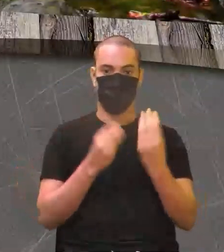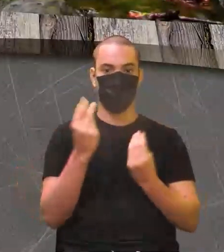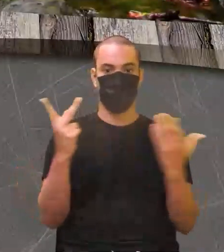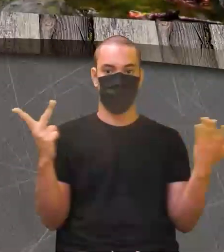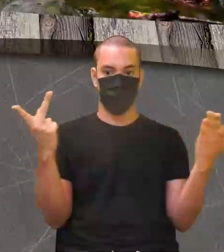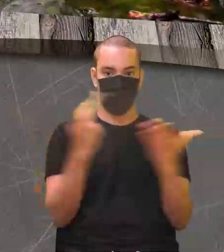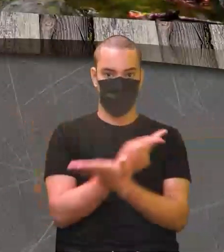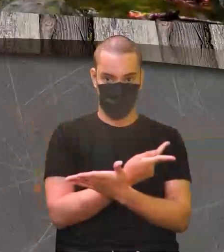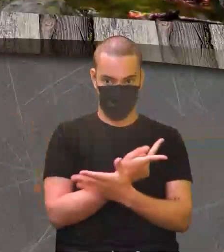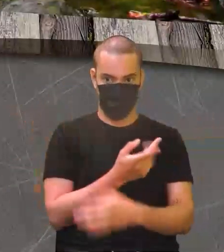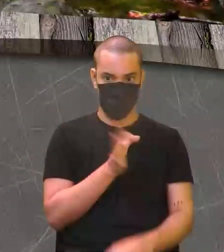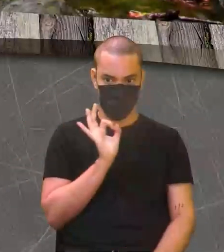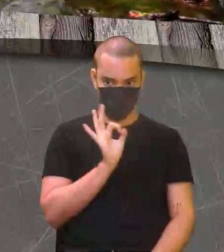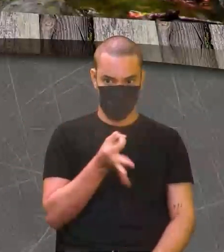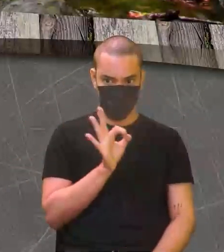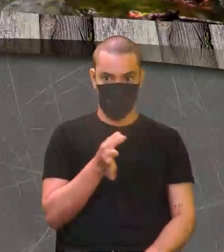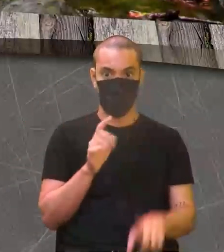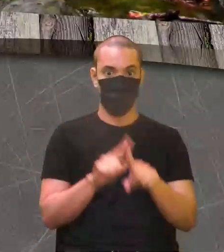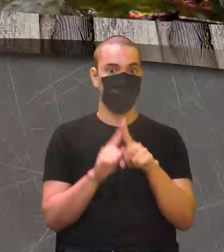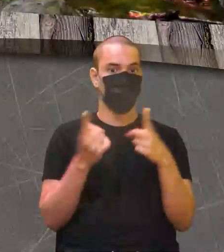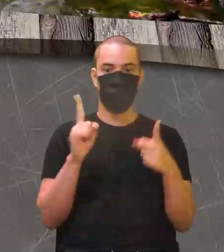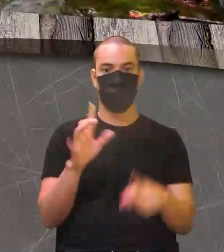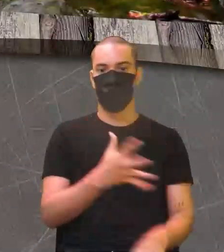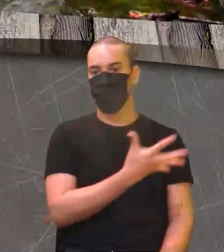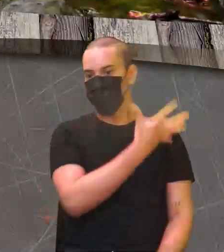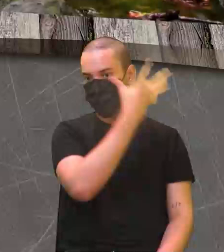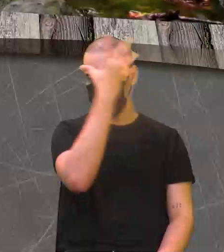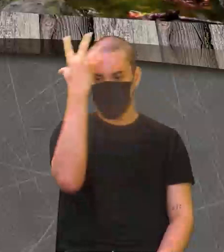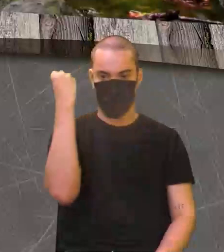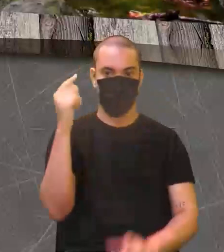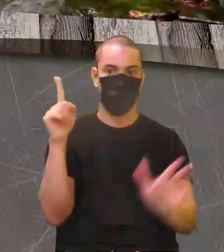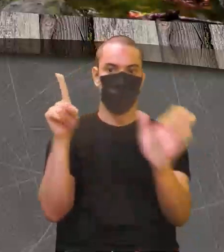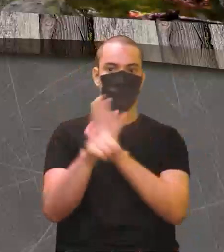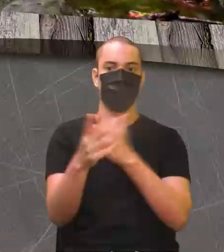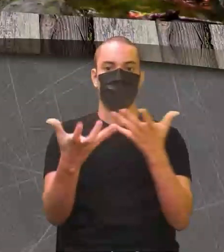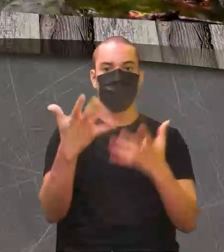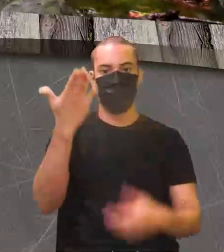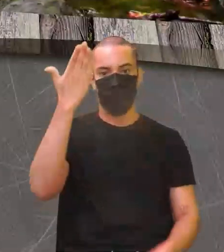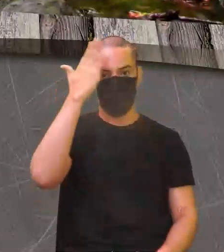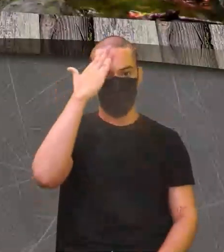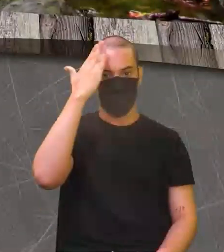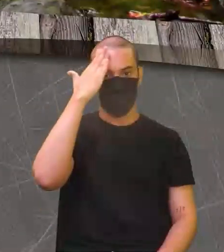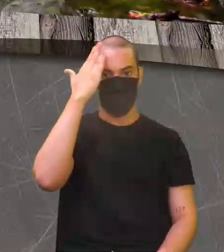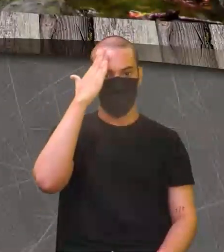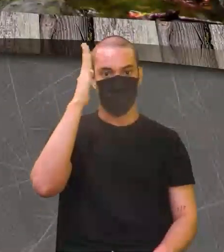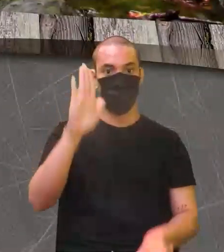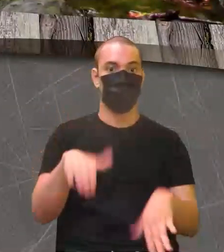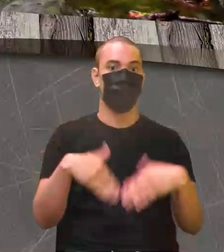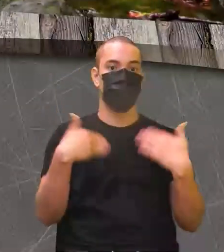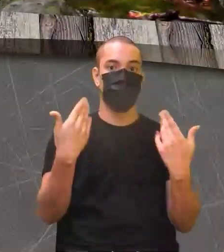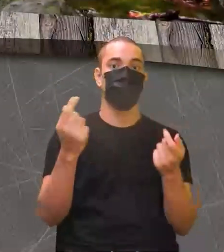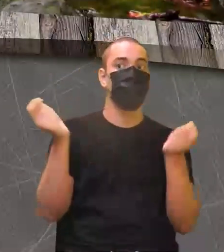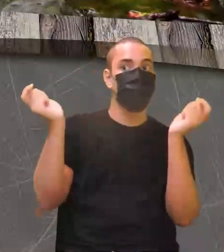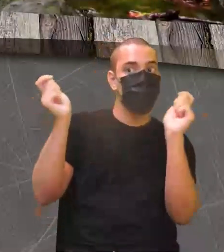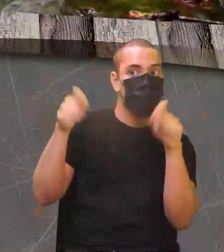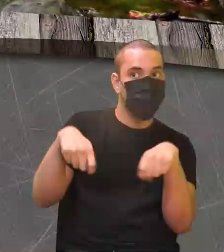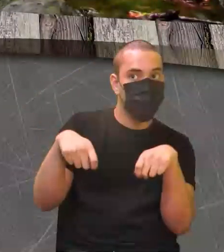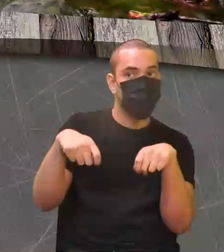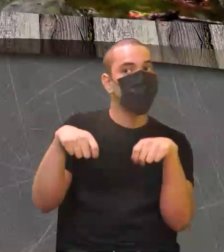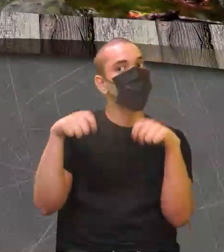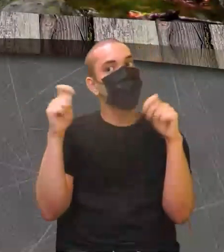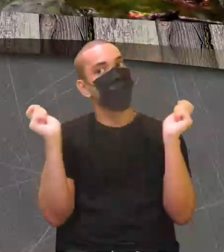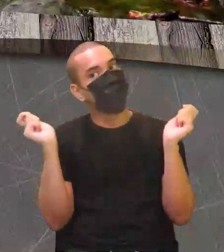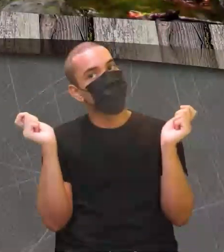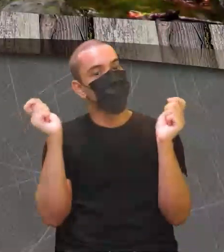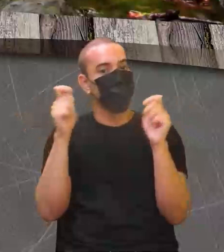desse evento, tá bom? Mas não esqueça que a questão ela está querendo saber as probabilidades de